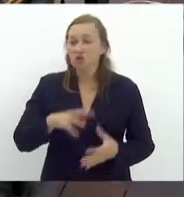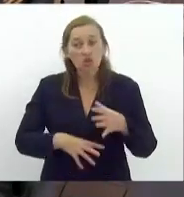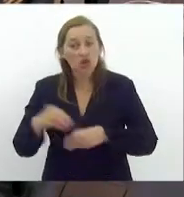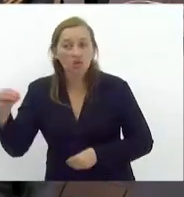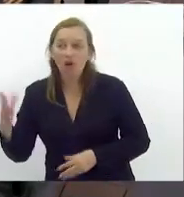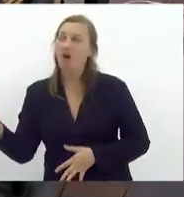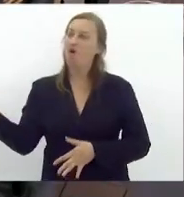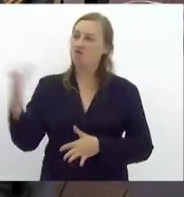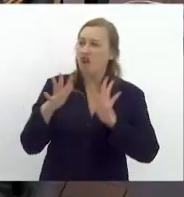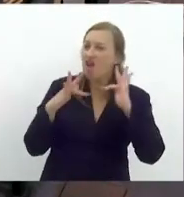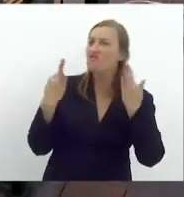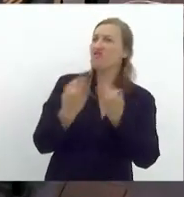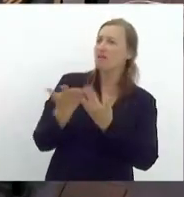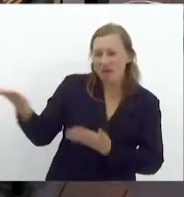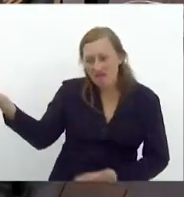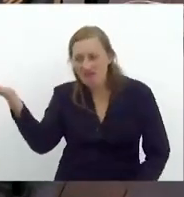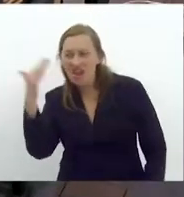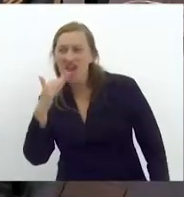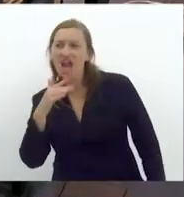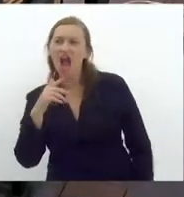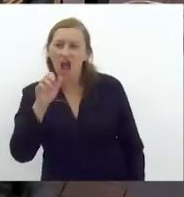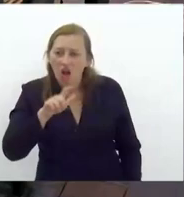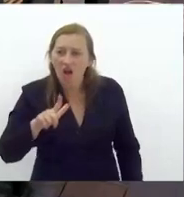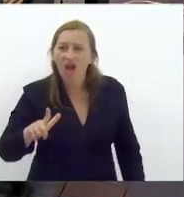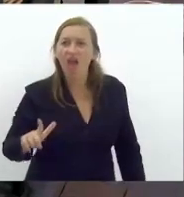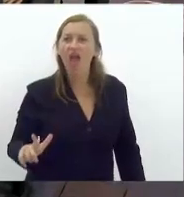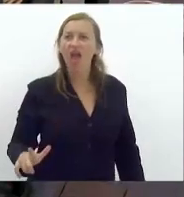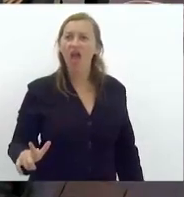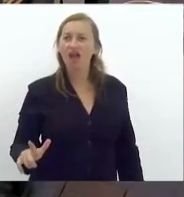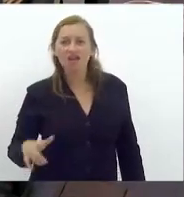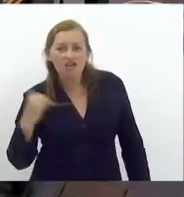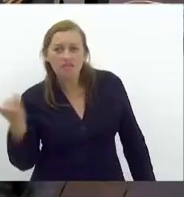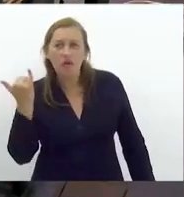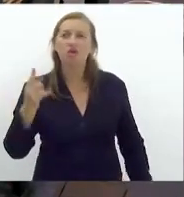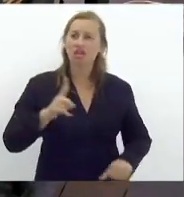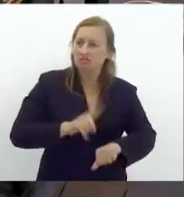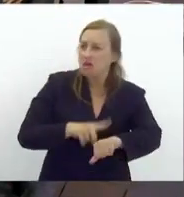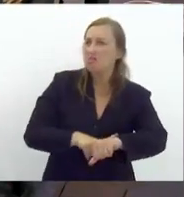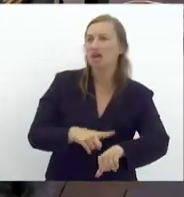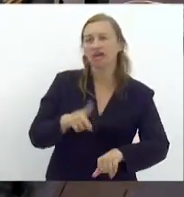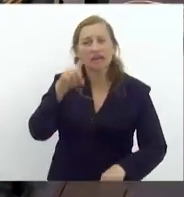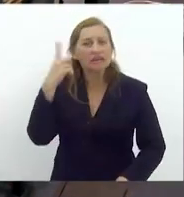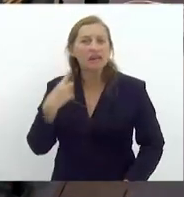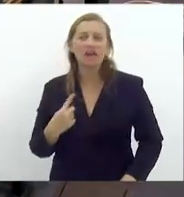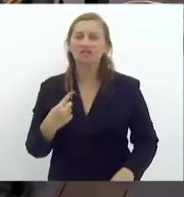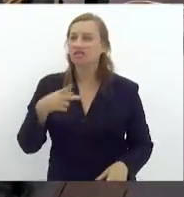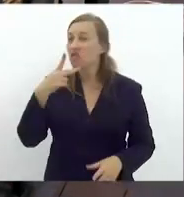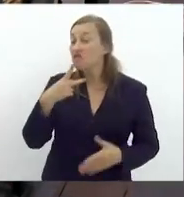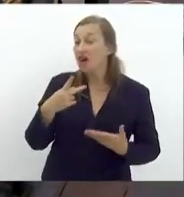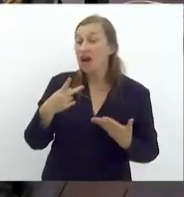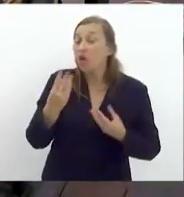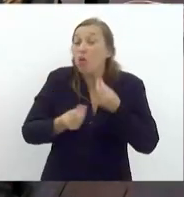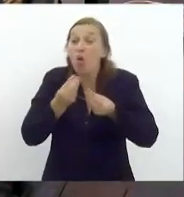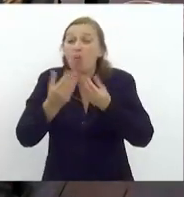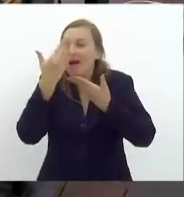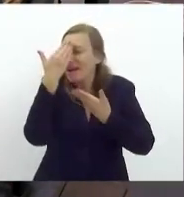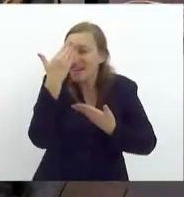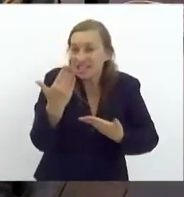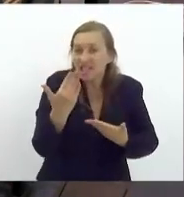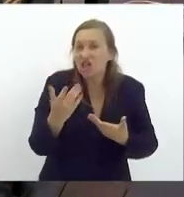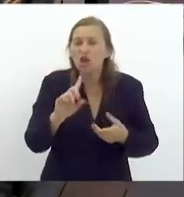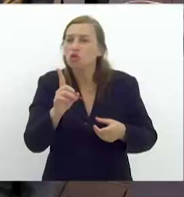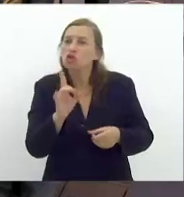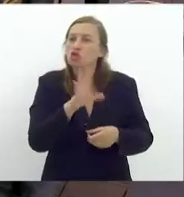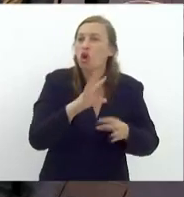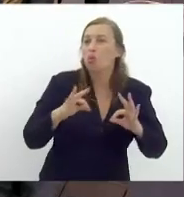chega aí que esse meu colégio Josué esse momento é importante para caramba Dani não tenho palavras para te agradecer não só